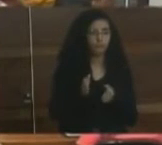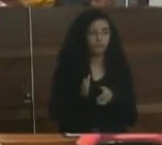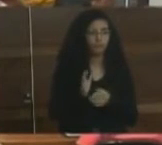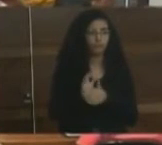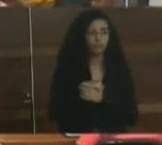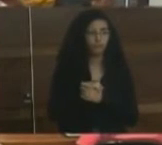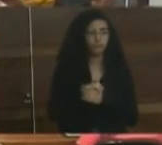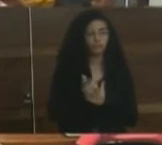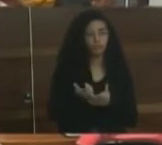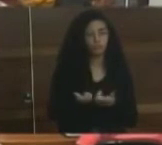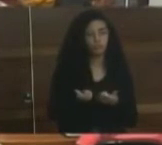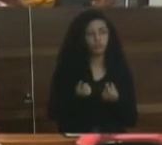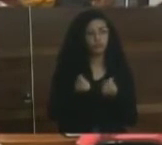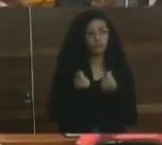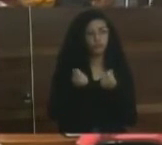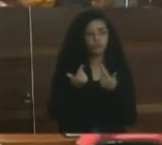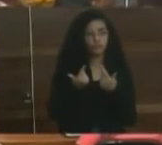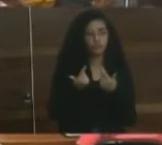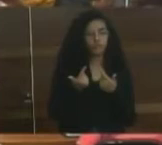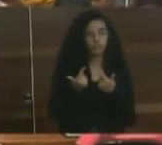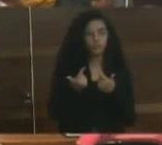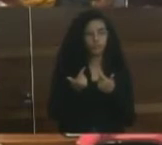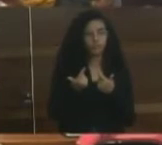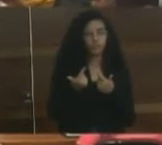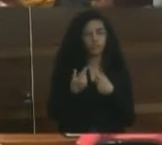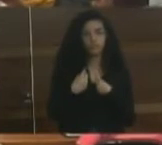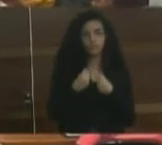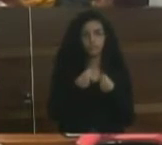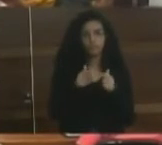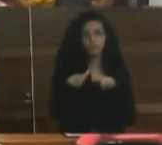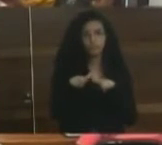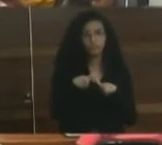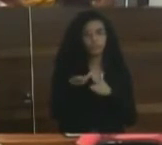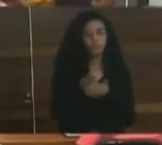o melhor é a ideia joinha aqui ó